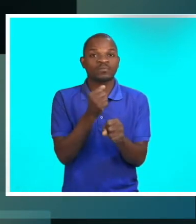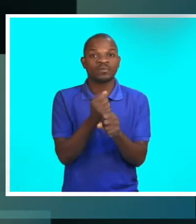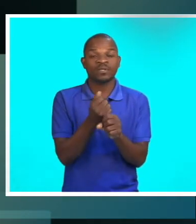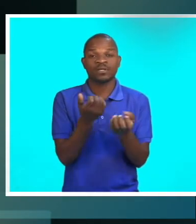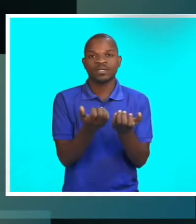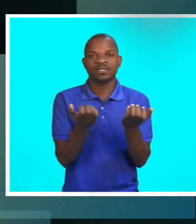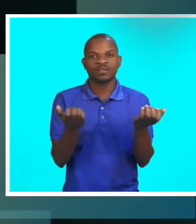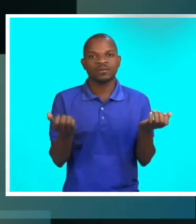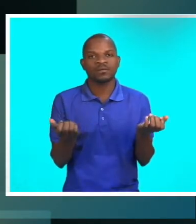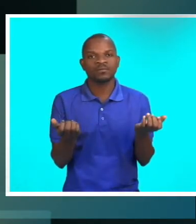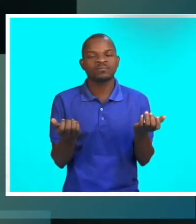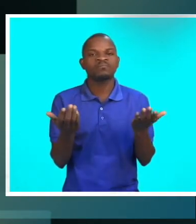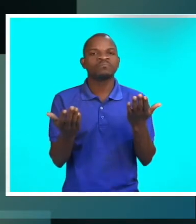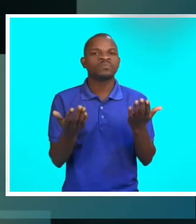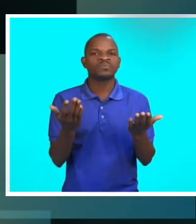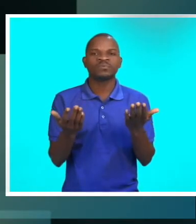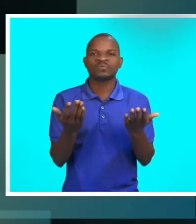crianças?